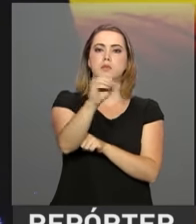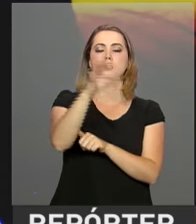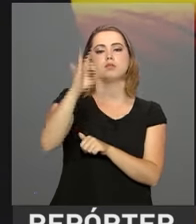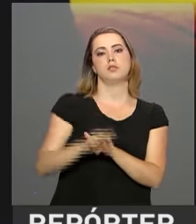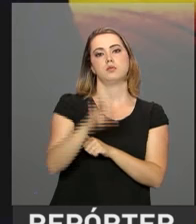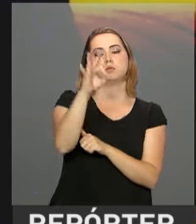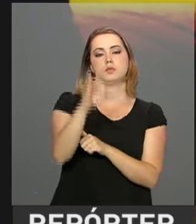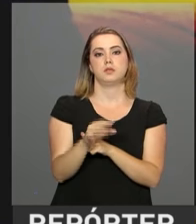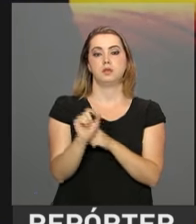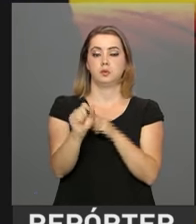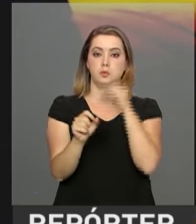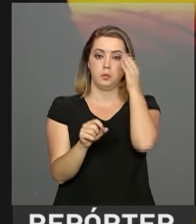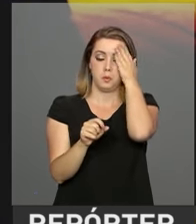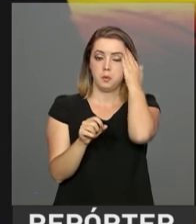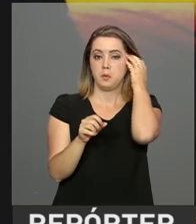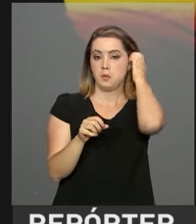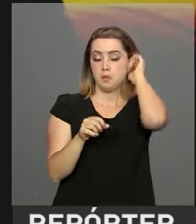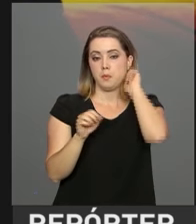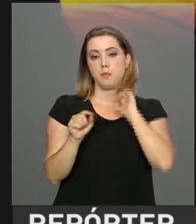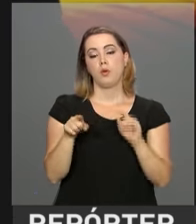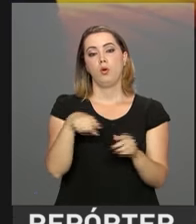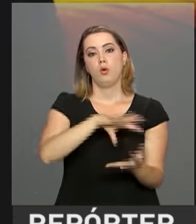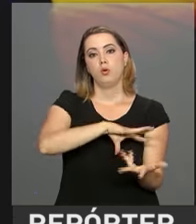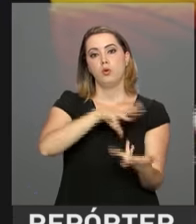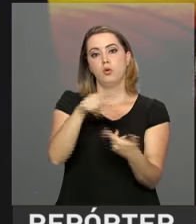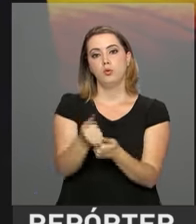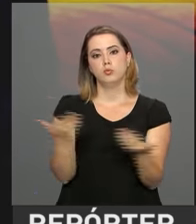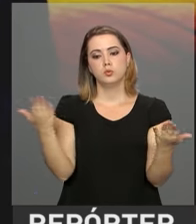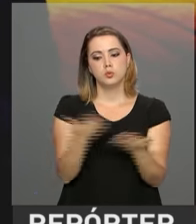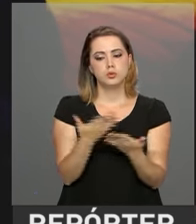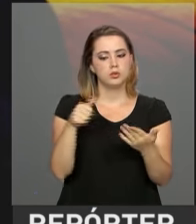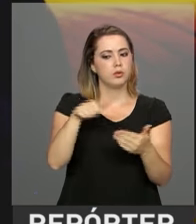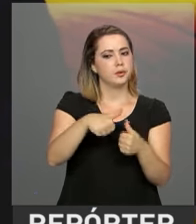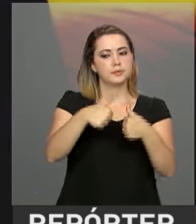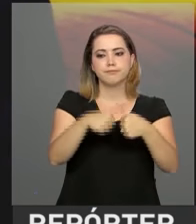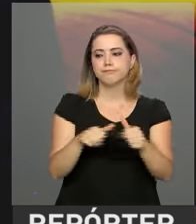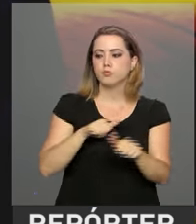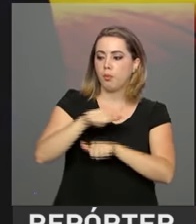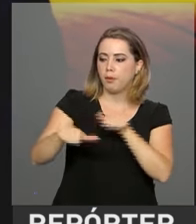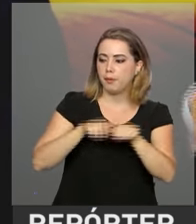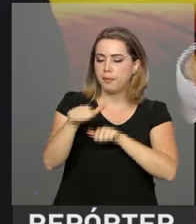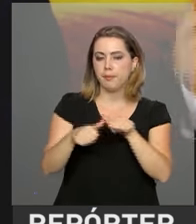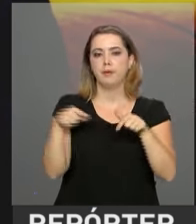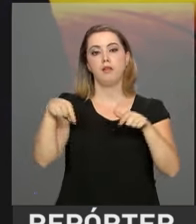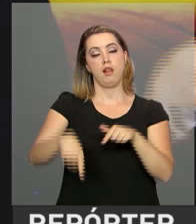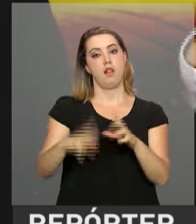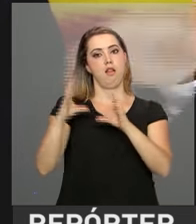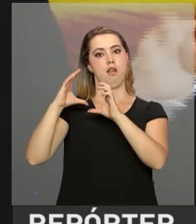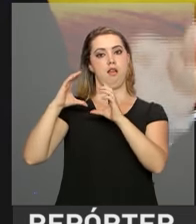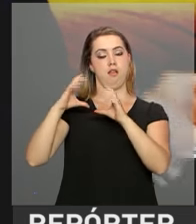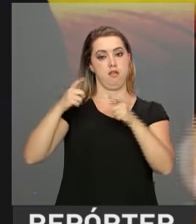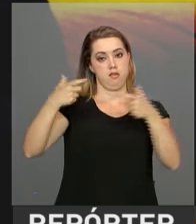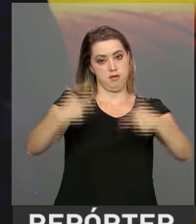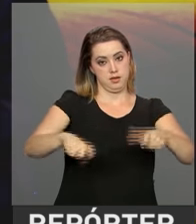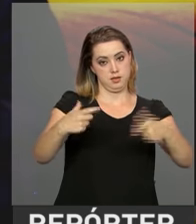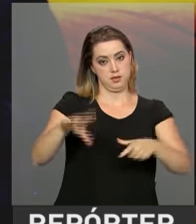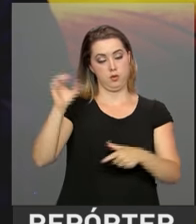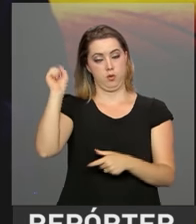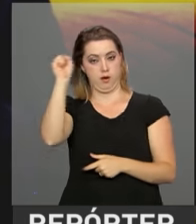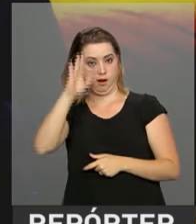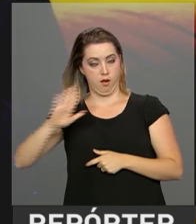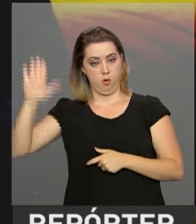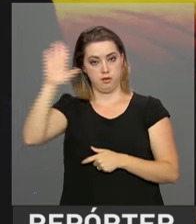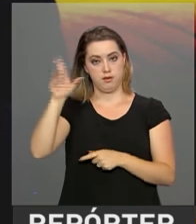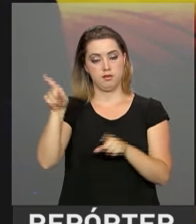acontecer lá nessa região tá crescendo o dinheiro está sobre a mesa e e está sendo sendo distribuído ele vai pra mão de muitas pessoas essas